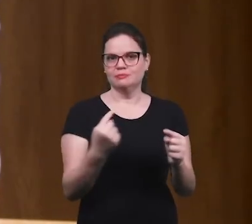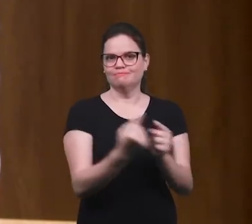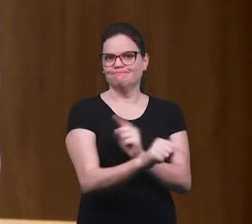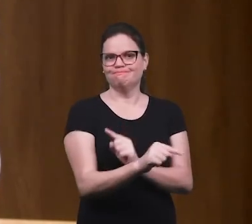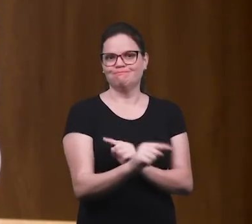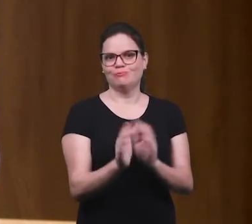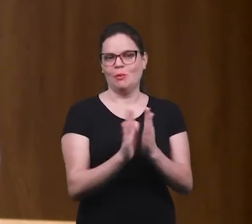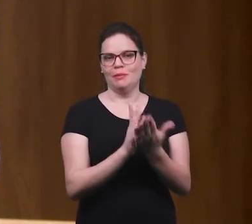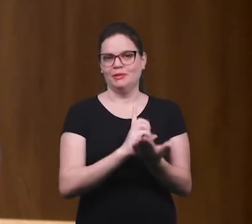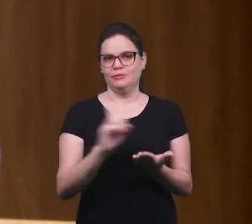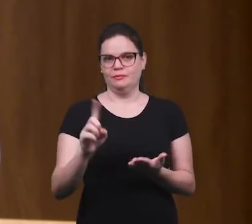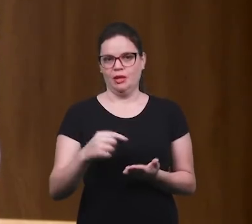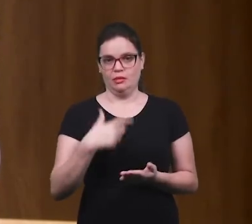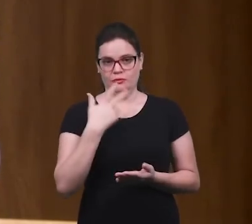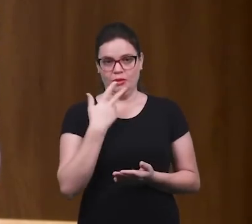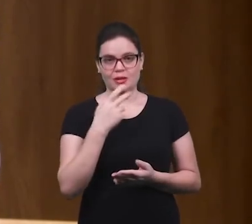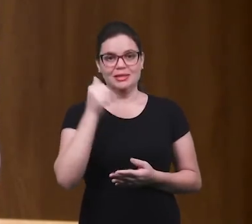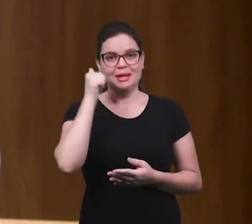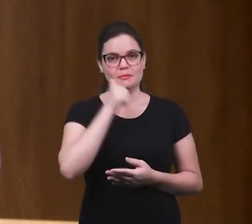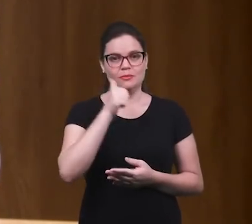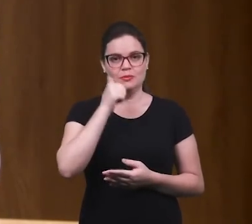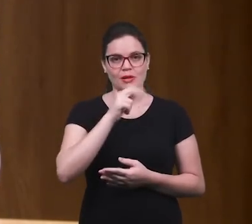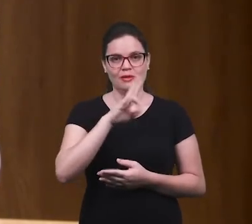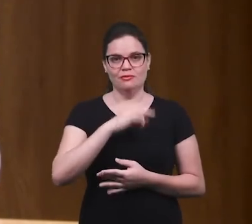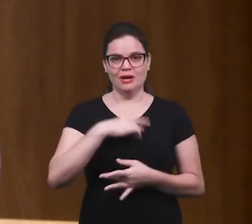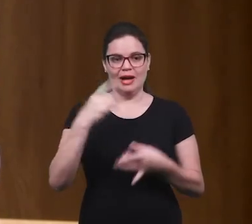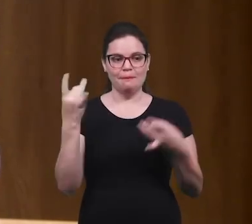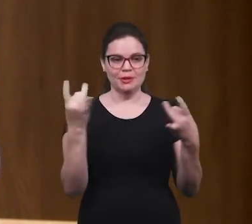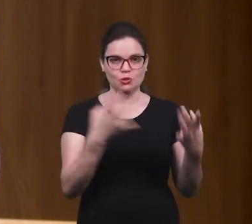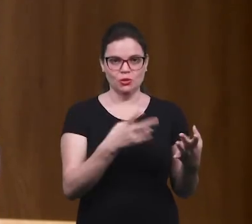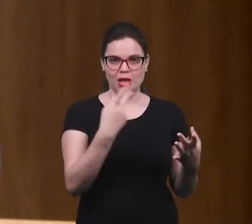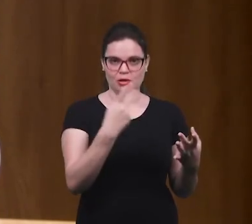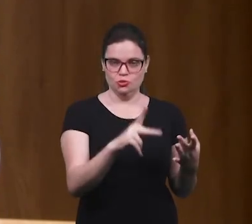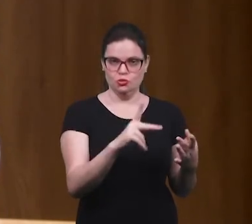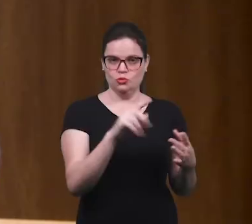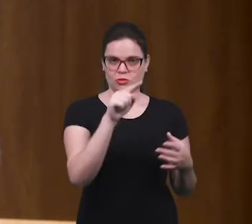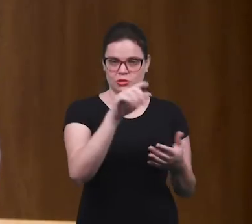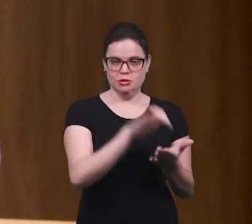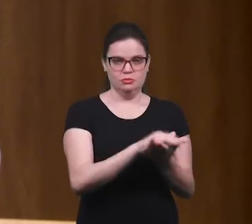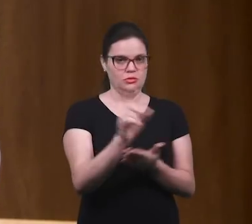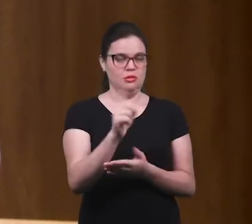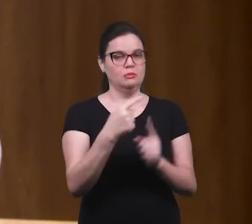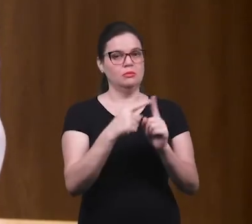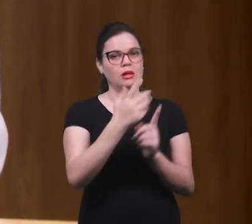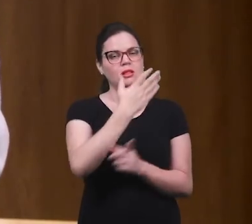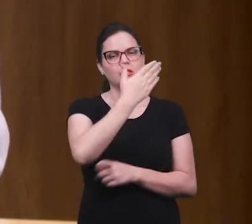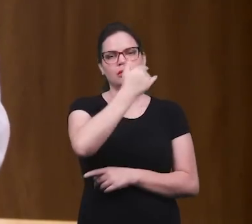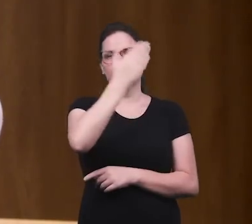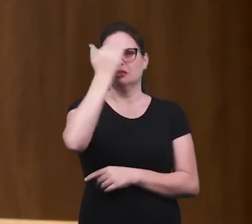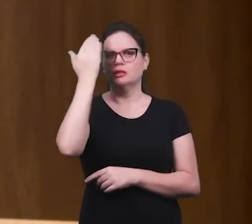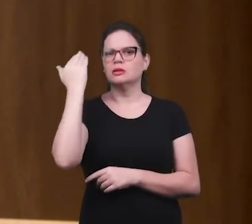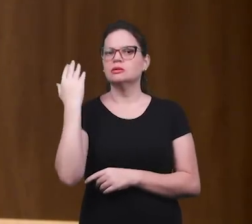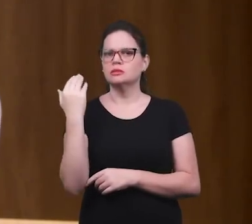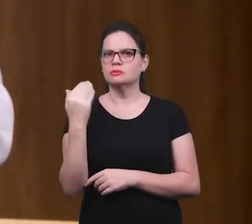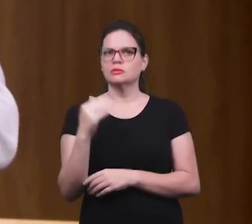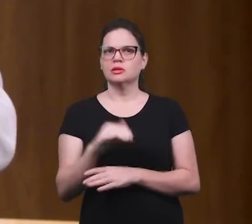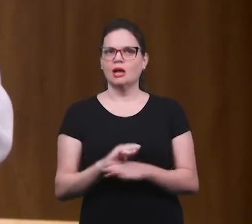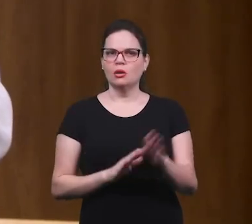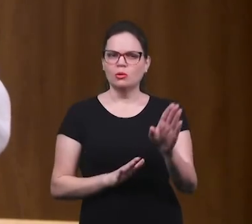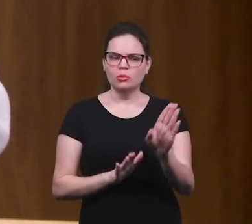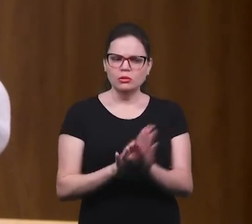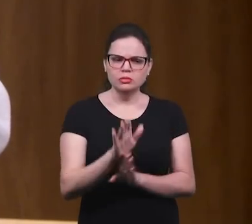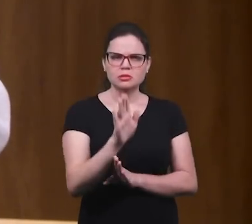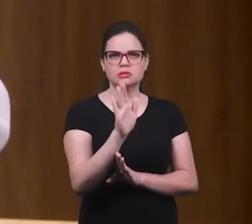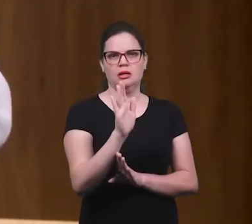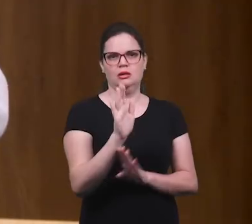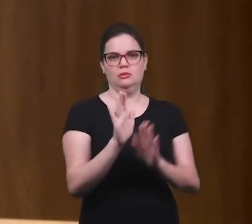abandonar a casa dela. Tudo é com equilíbrio, tudo é com sabedoria. mas se a gente pudesse dar um conselho bíblico, não é meu